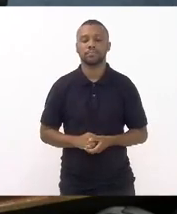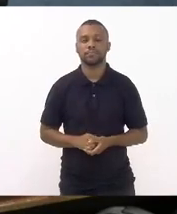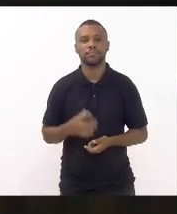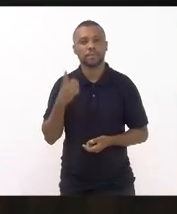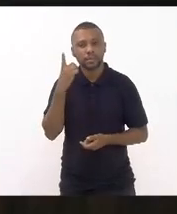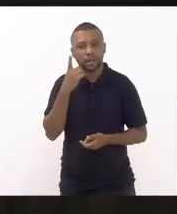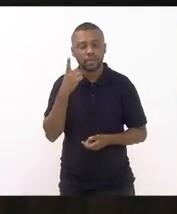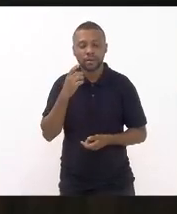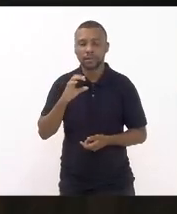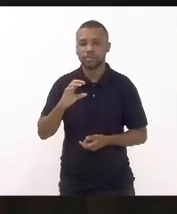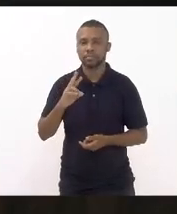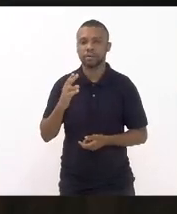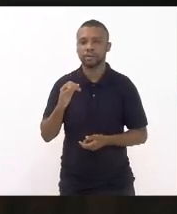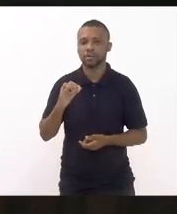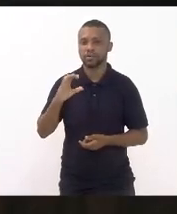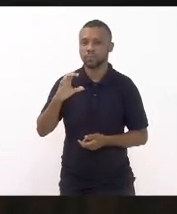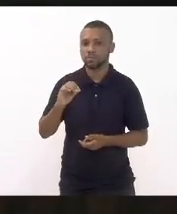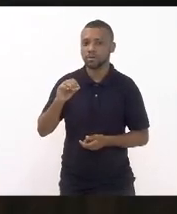Deputado Chico Machado.